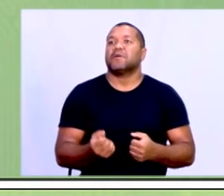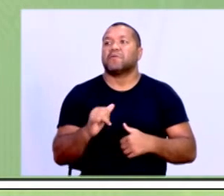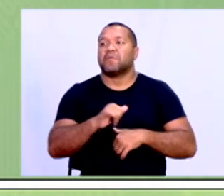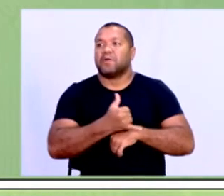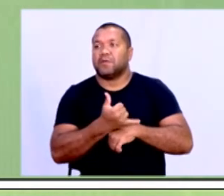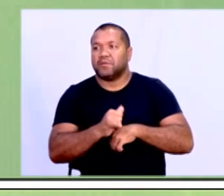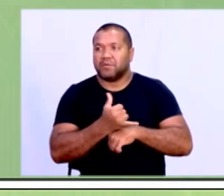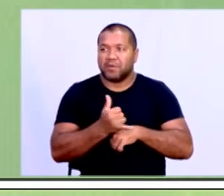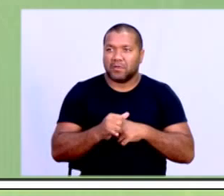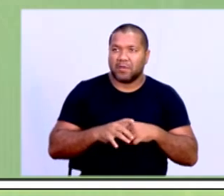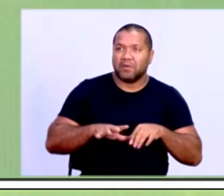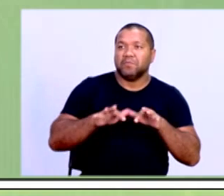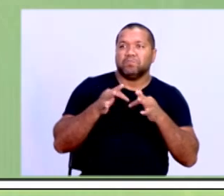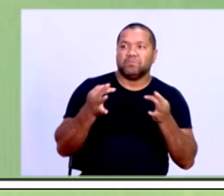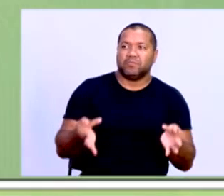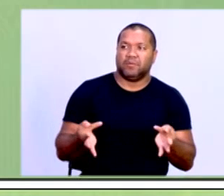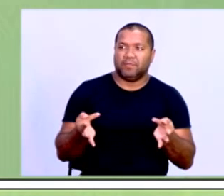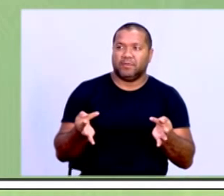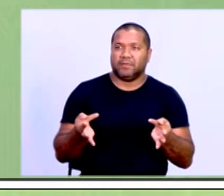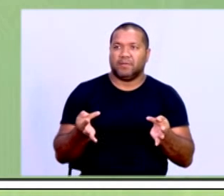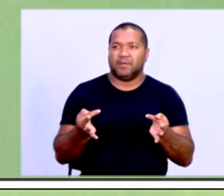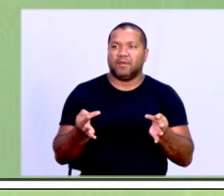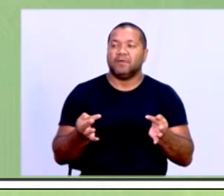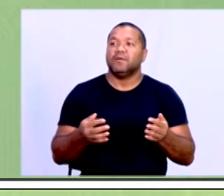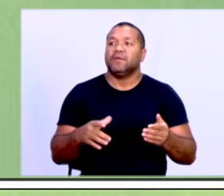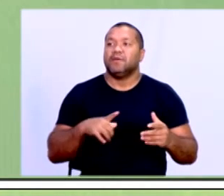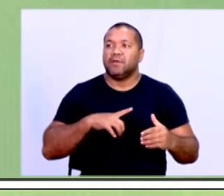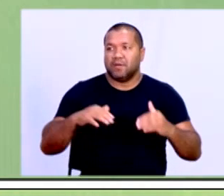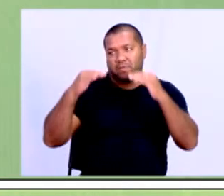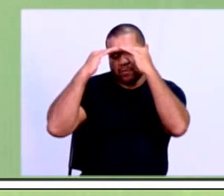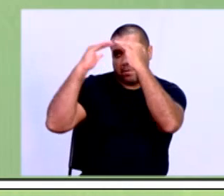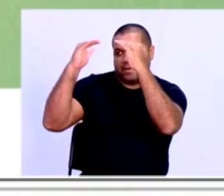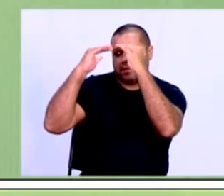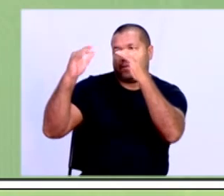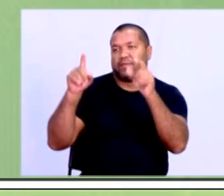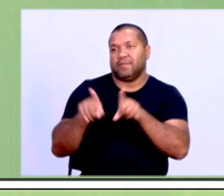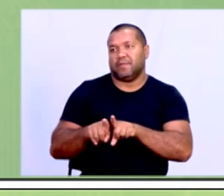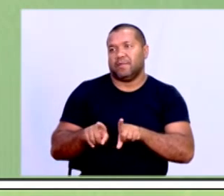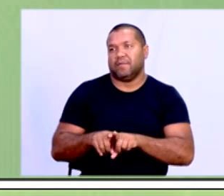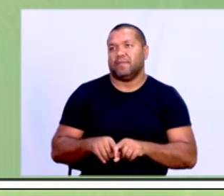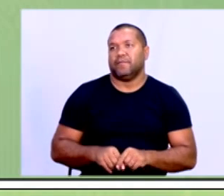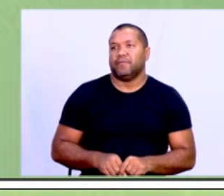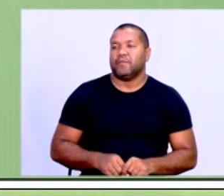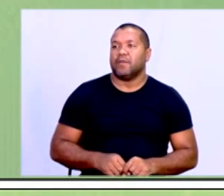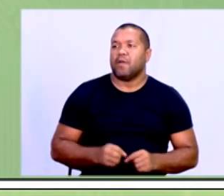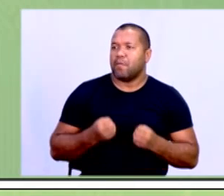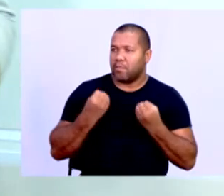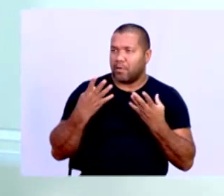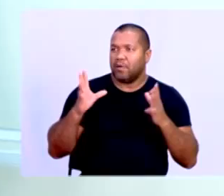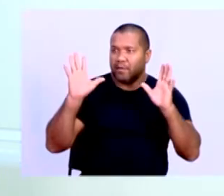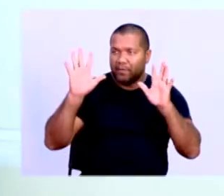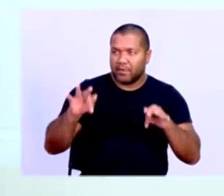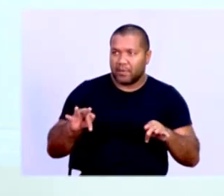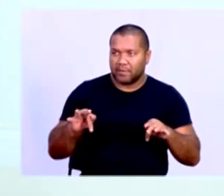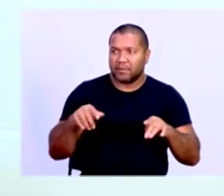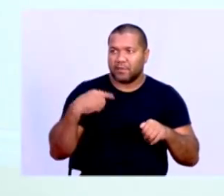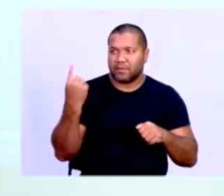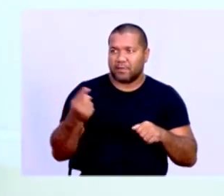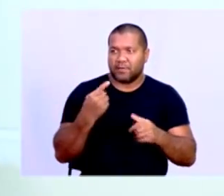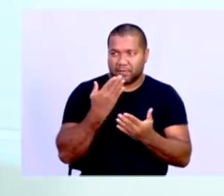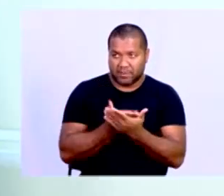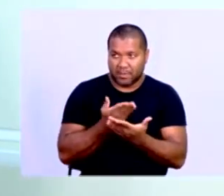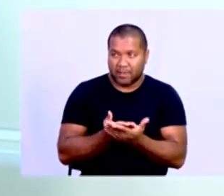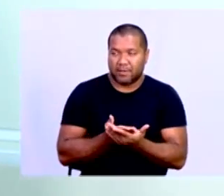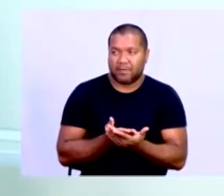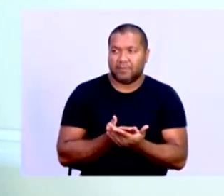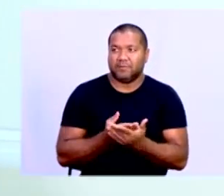técnica, simplicidade e o respeito. Bom, então termina aqui a nossa